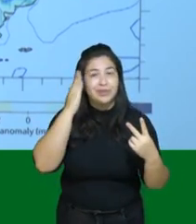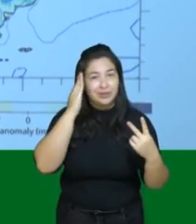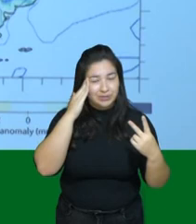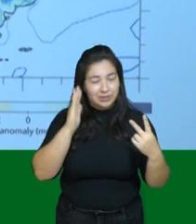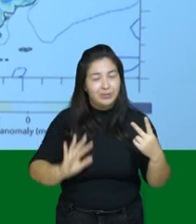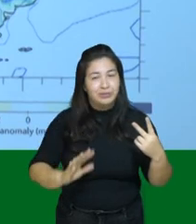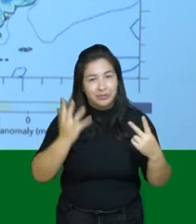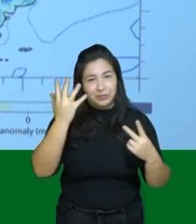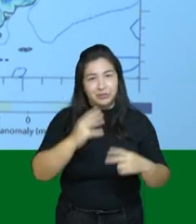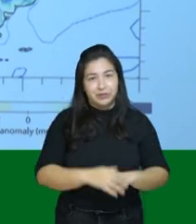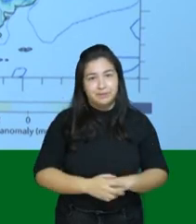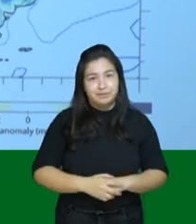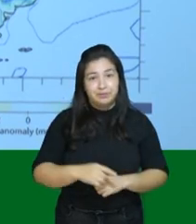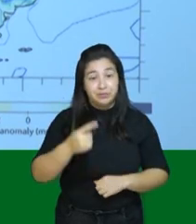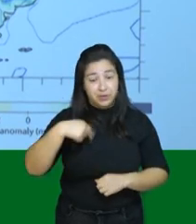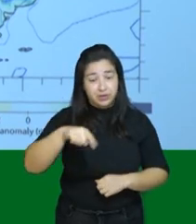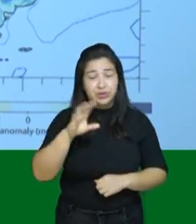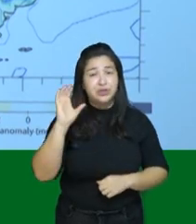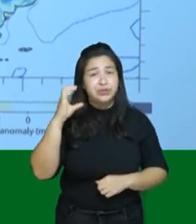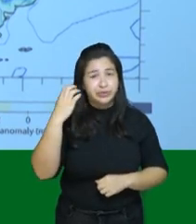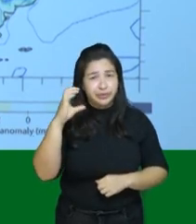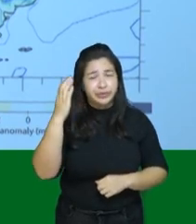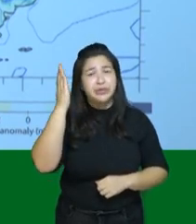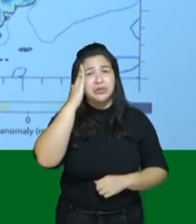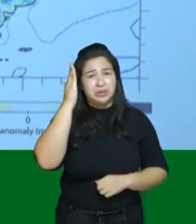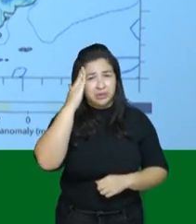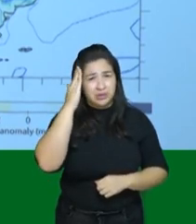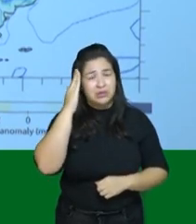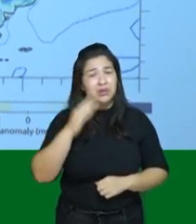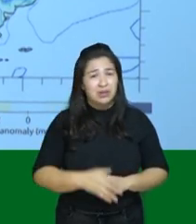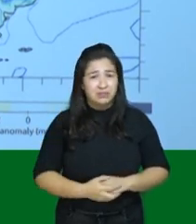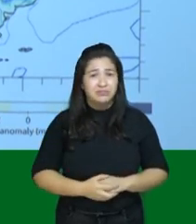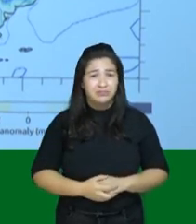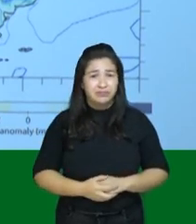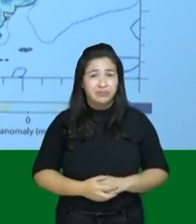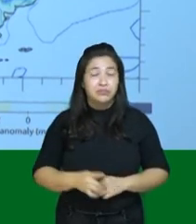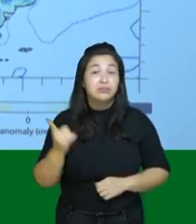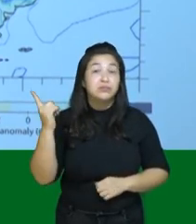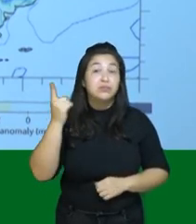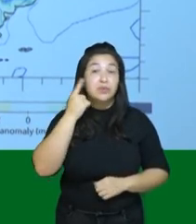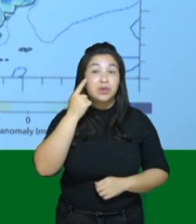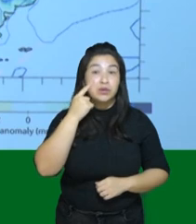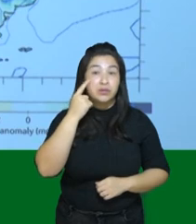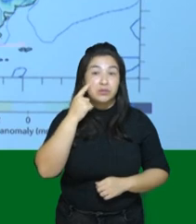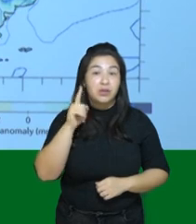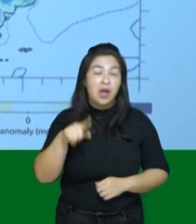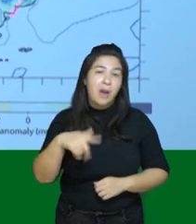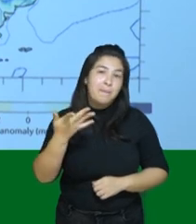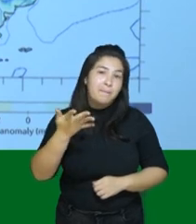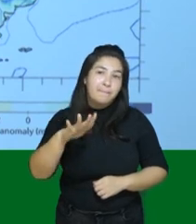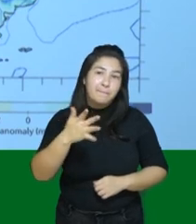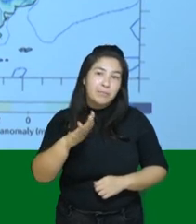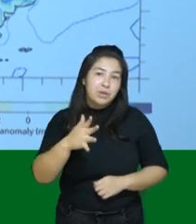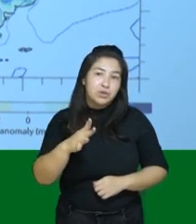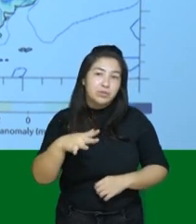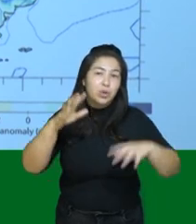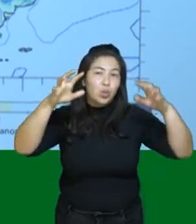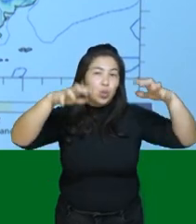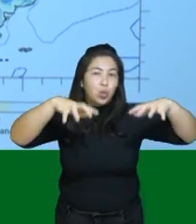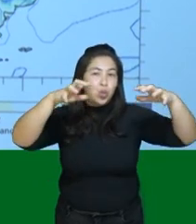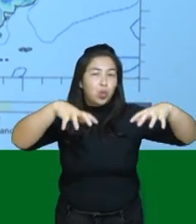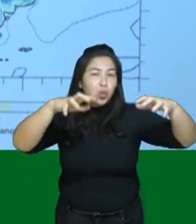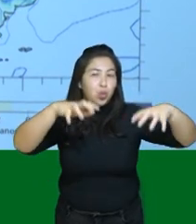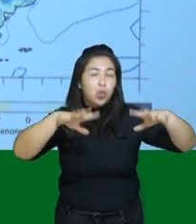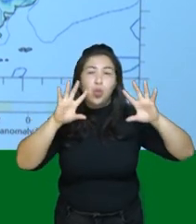acontecer. Então, como cientista, a gente sabia que isso ia acontecer. Olha, essa figura aqui é a média de precipitação